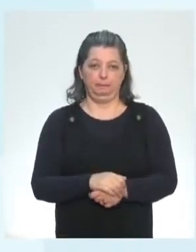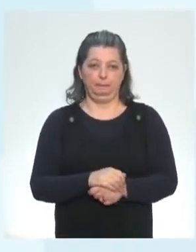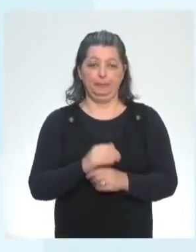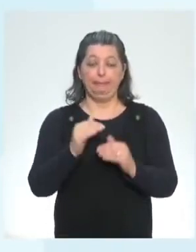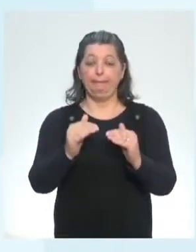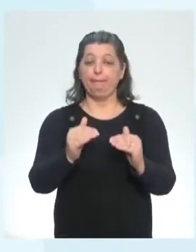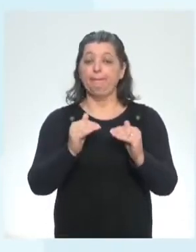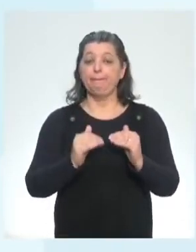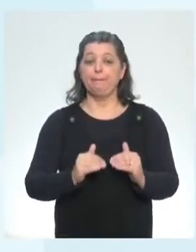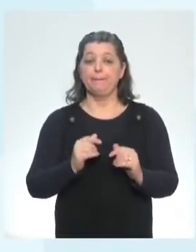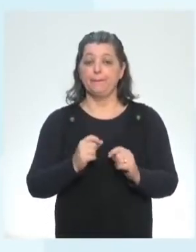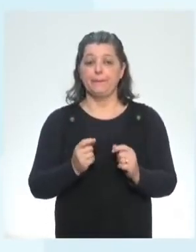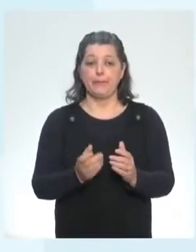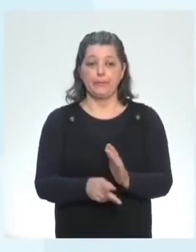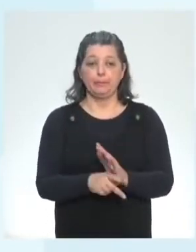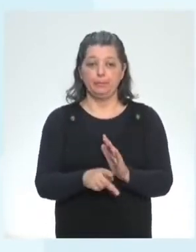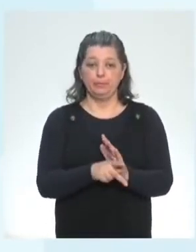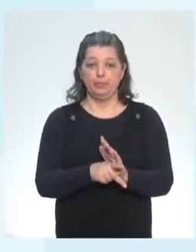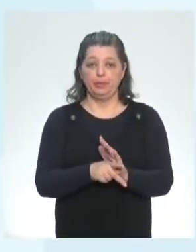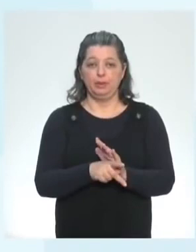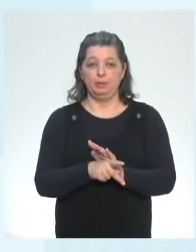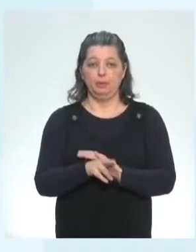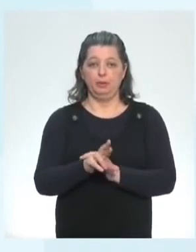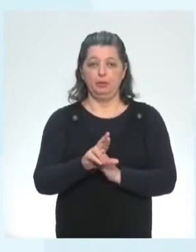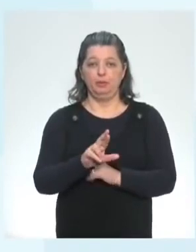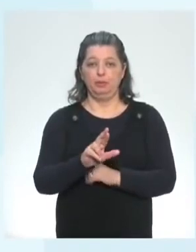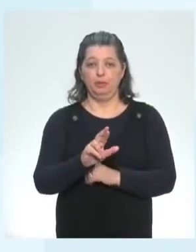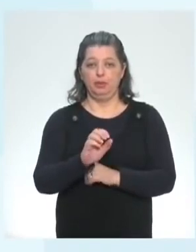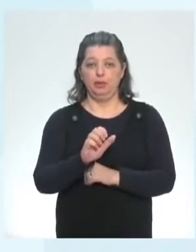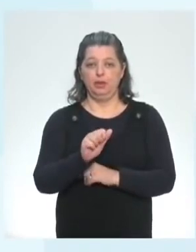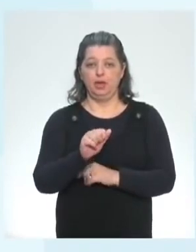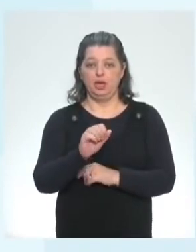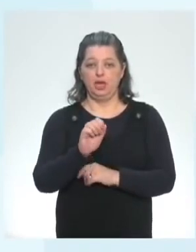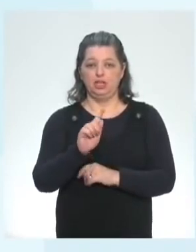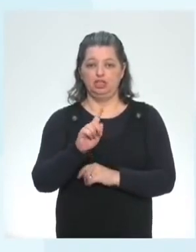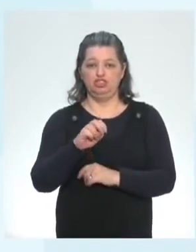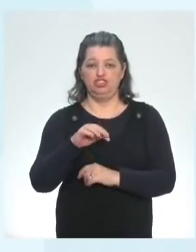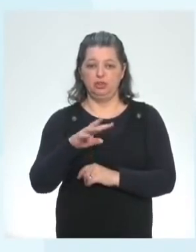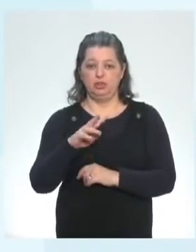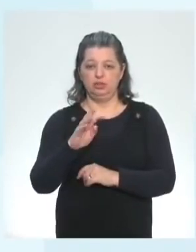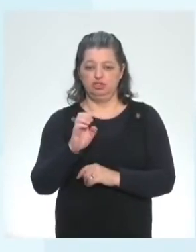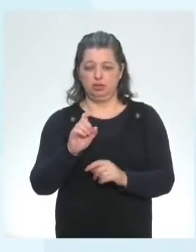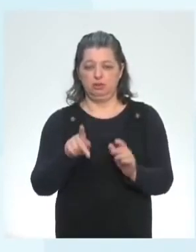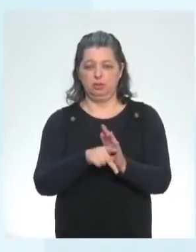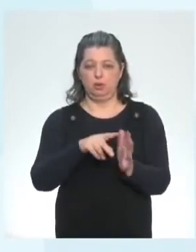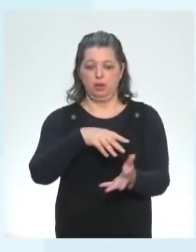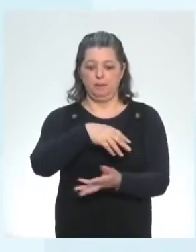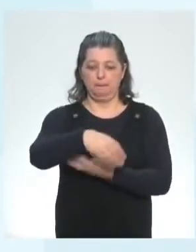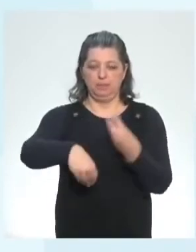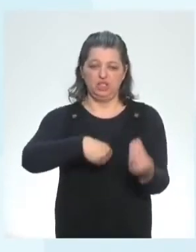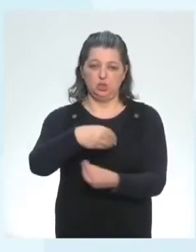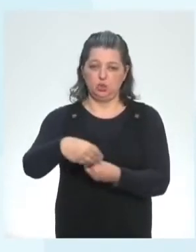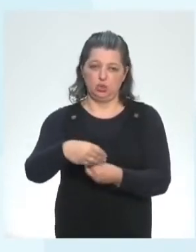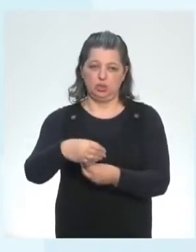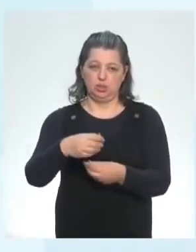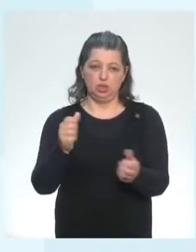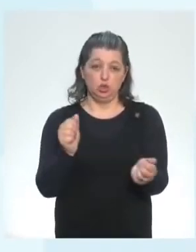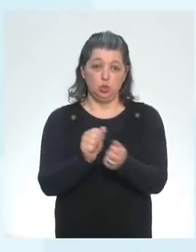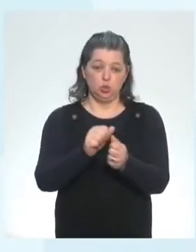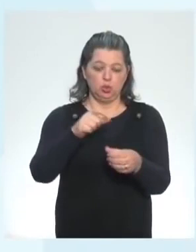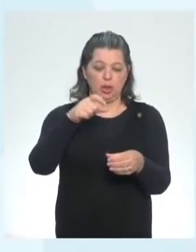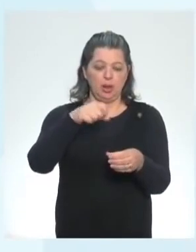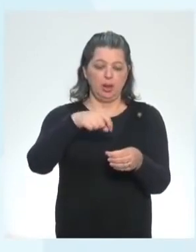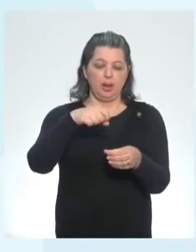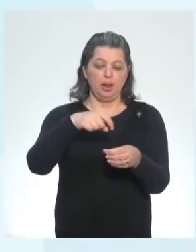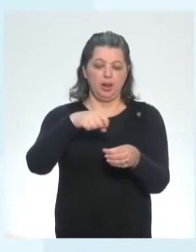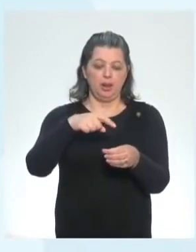colocaria o reagente e colocaria as gotinhas, até mudar de cor,